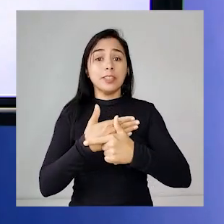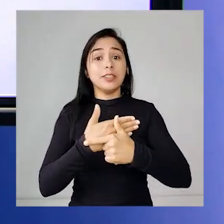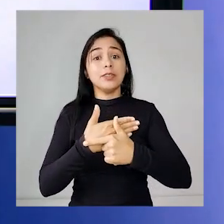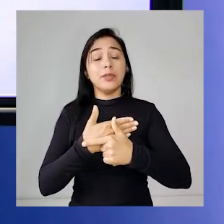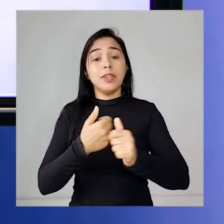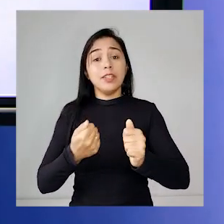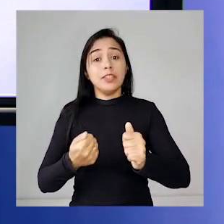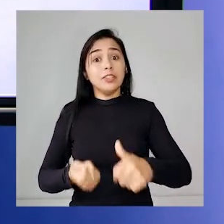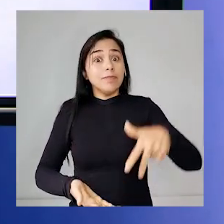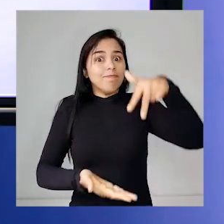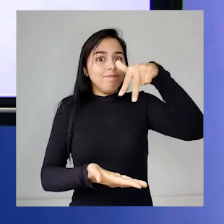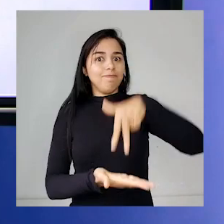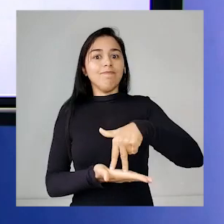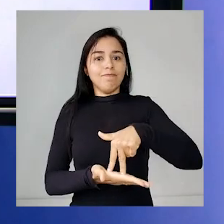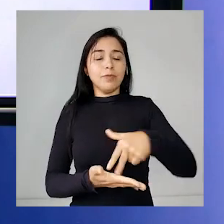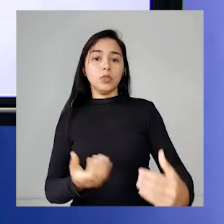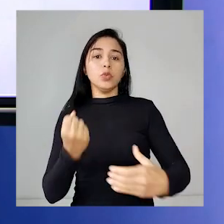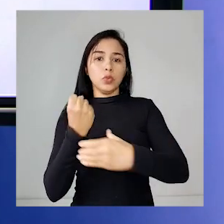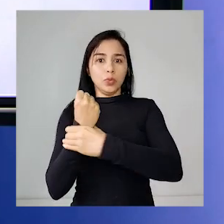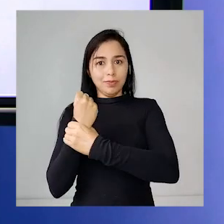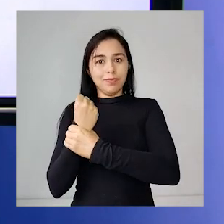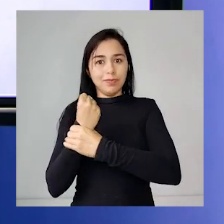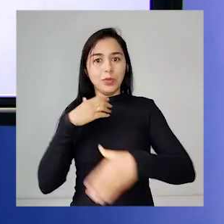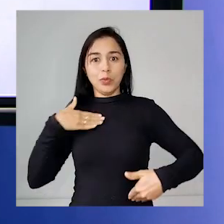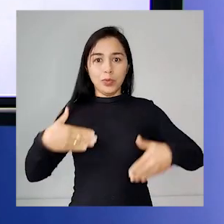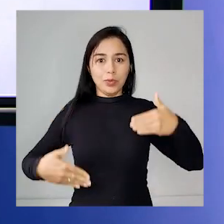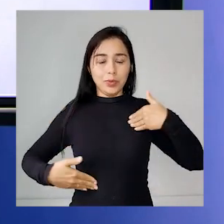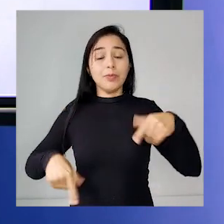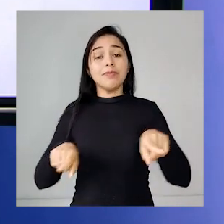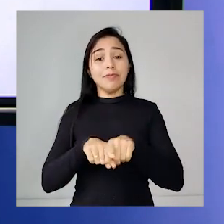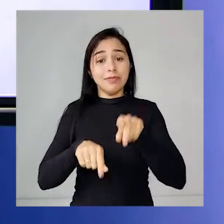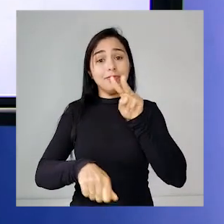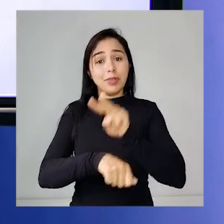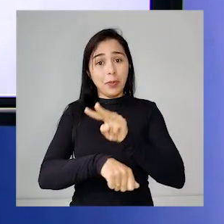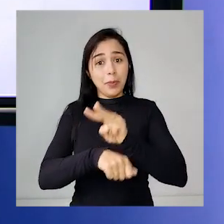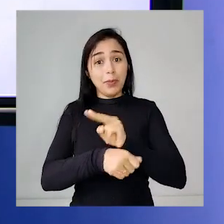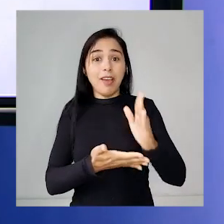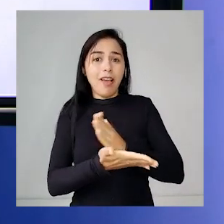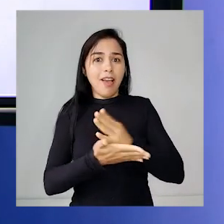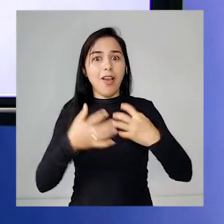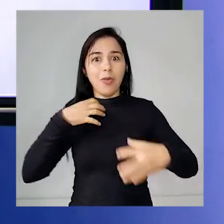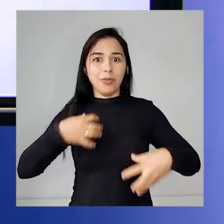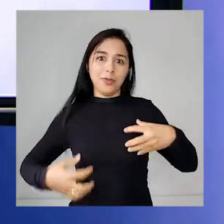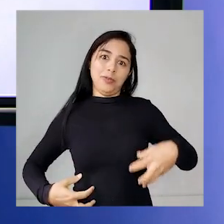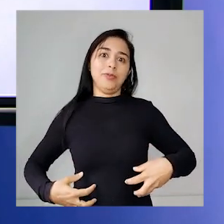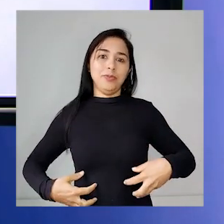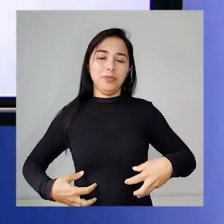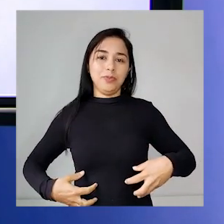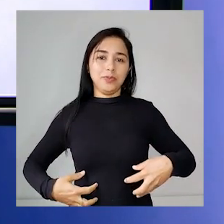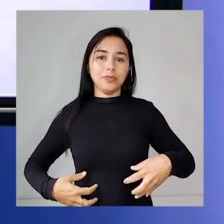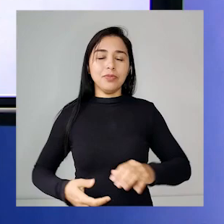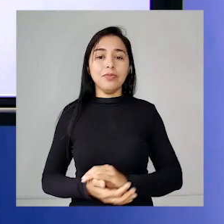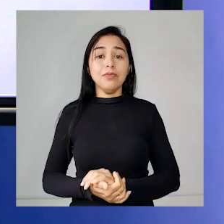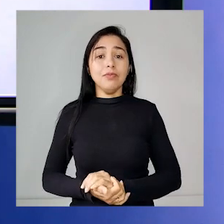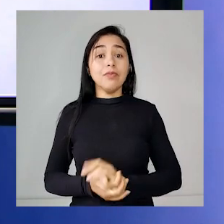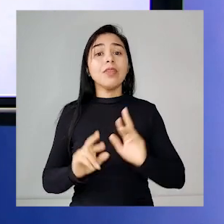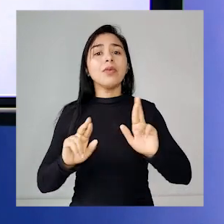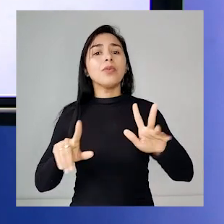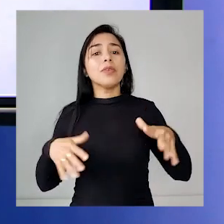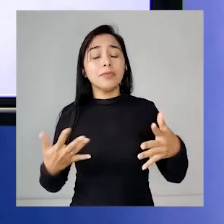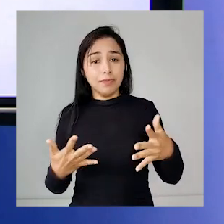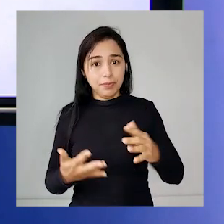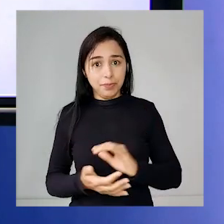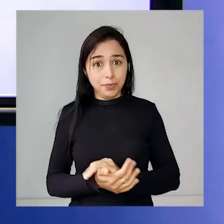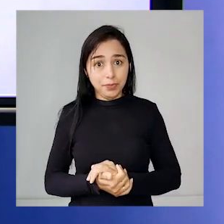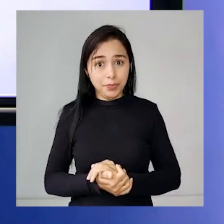com o cartilaginoso, e também proteção de alguns órgãos. A diferença entre os dois é que